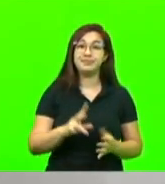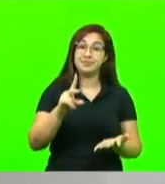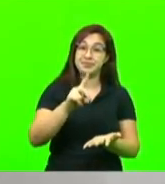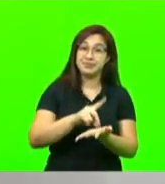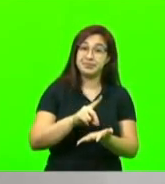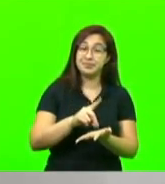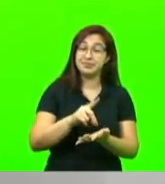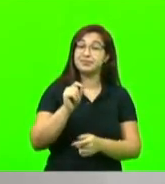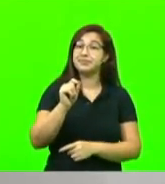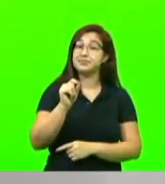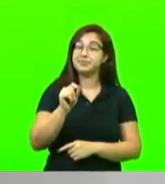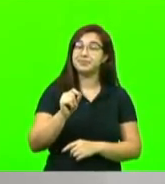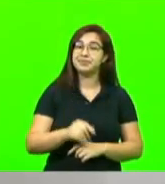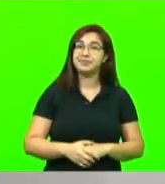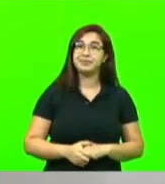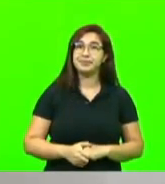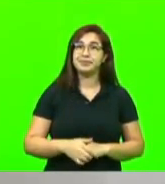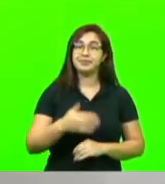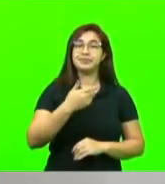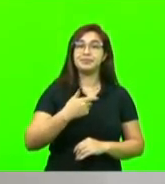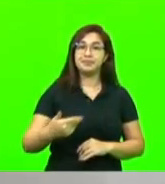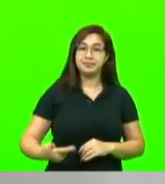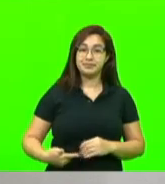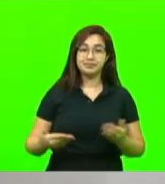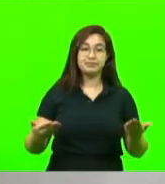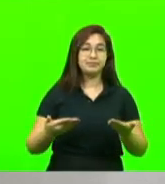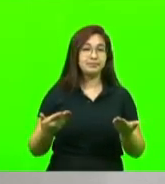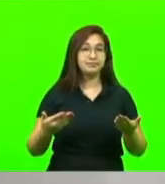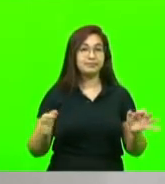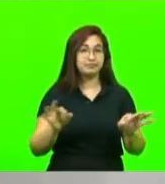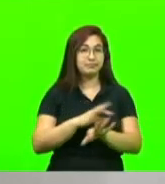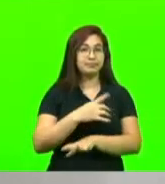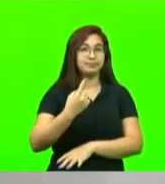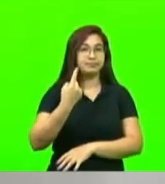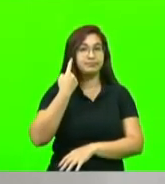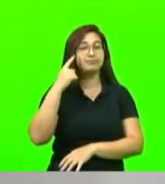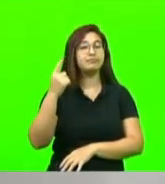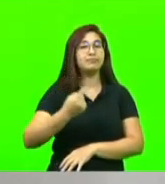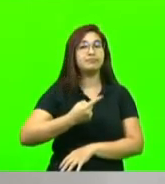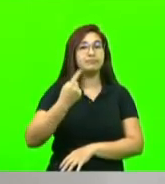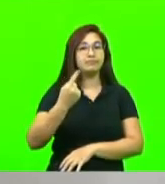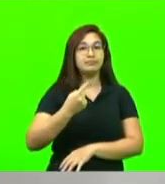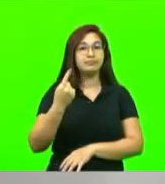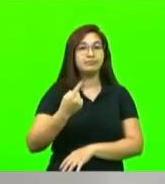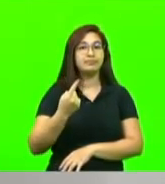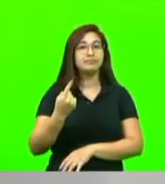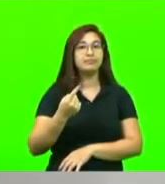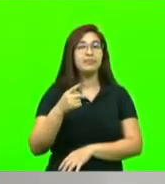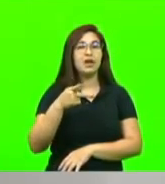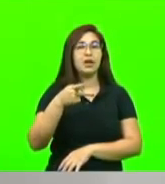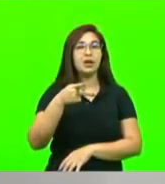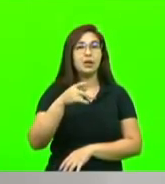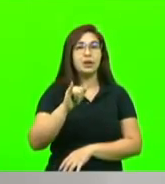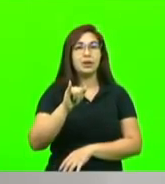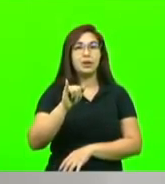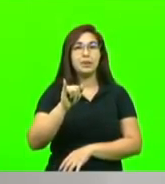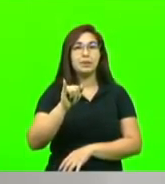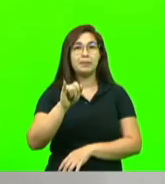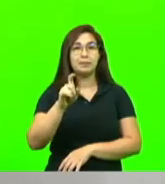que o governo acaba agora dia 1º, essa historinha do PIX, do Plano Mil, não vai pegar